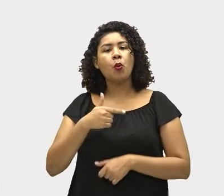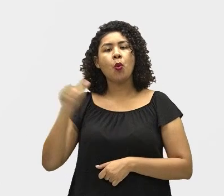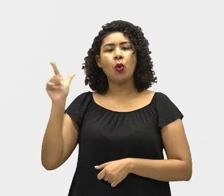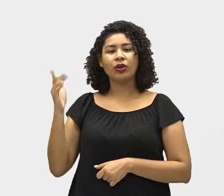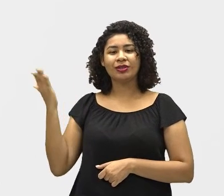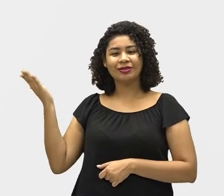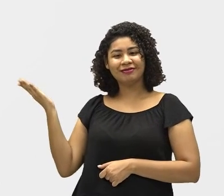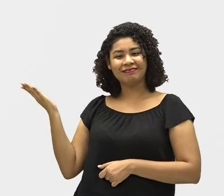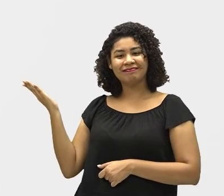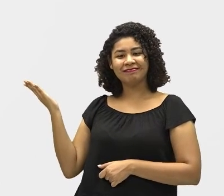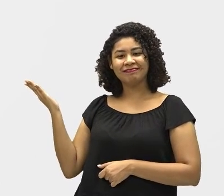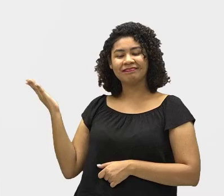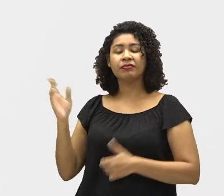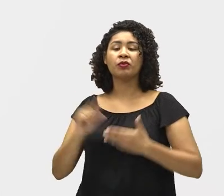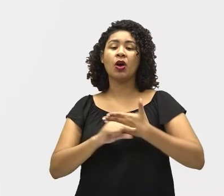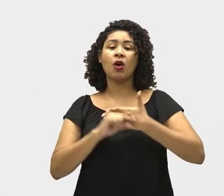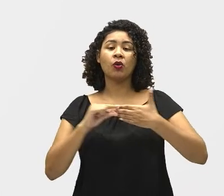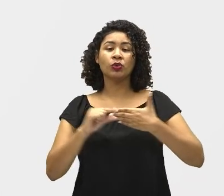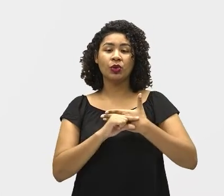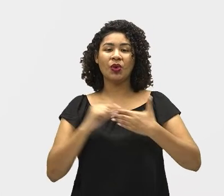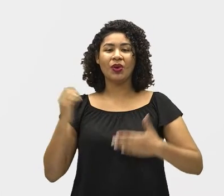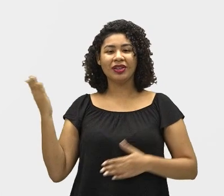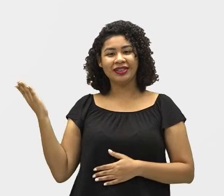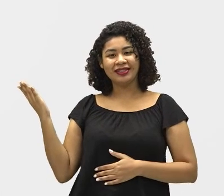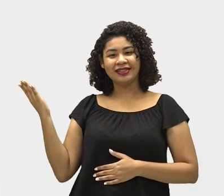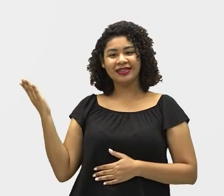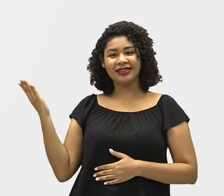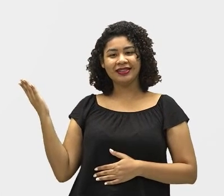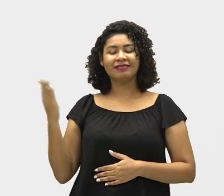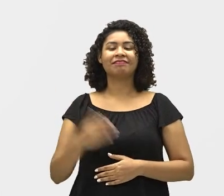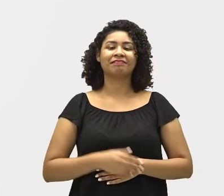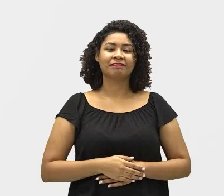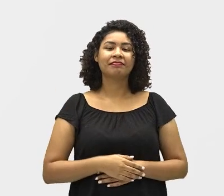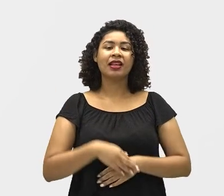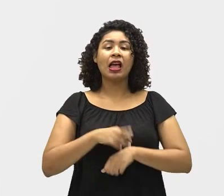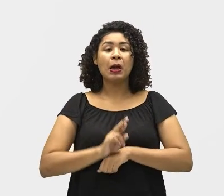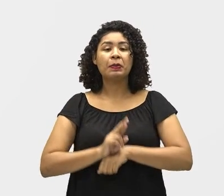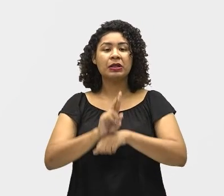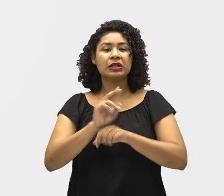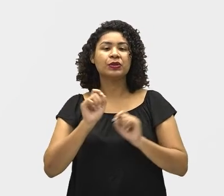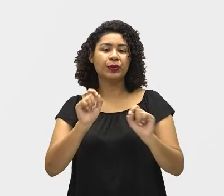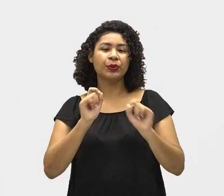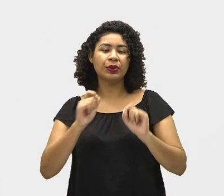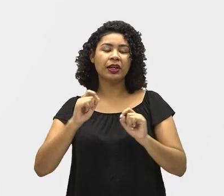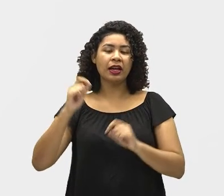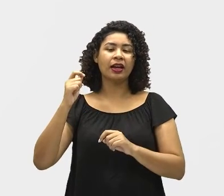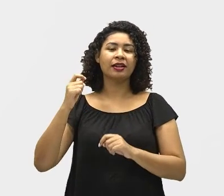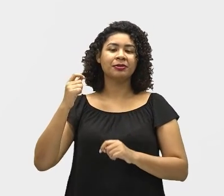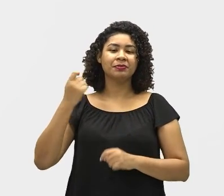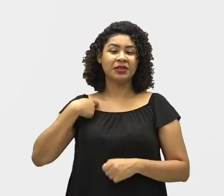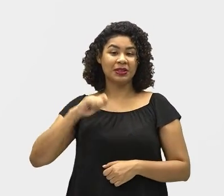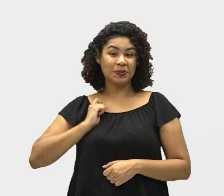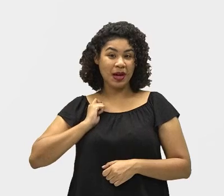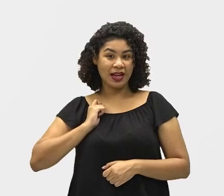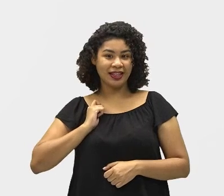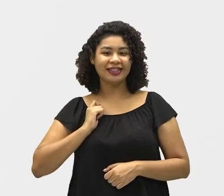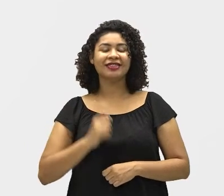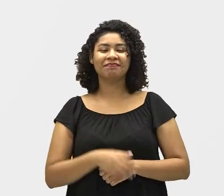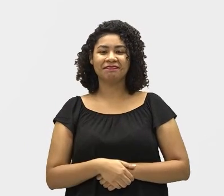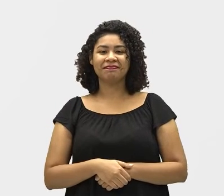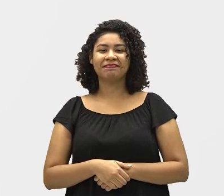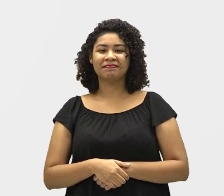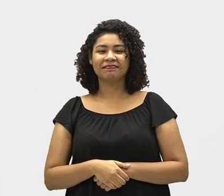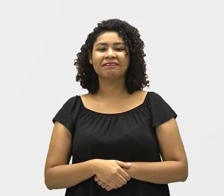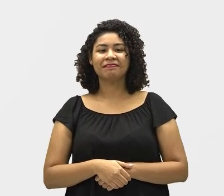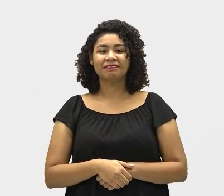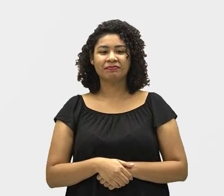representando aí, né, a Espanha. E que, por sua vez, vai trazer também ali